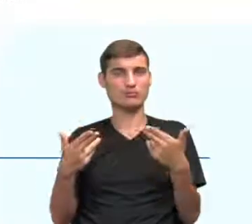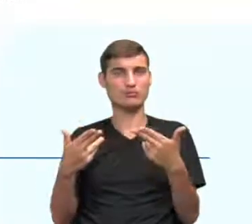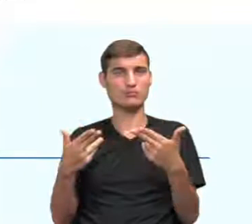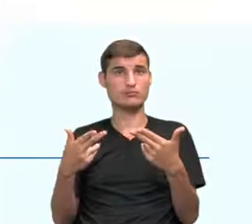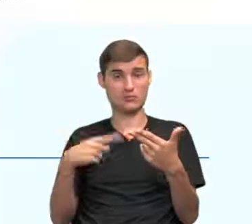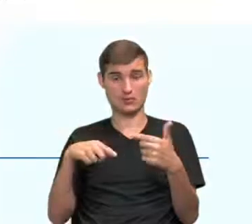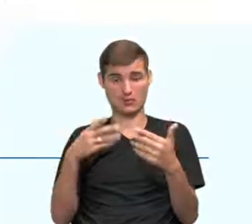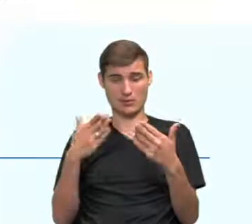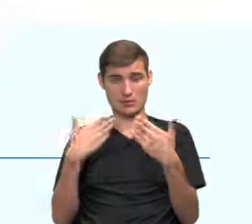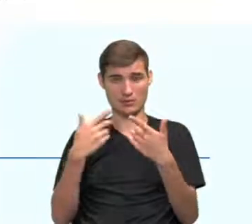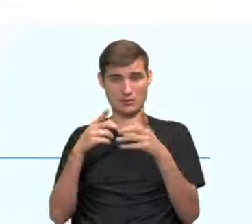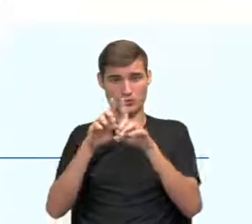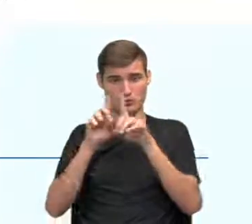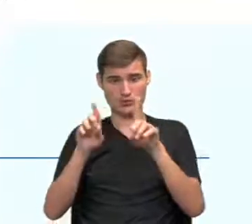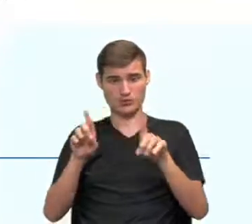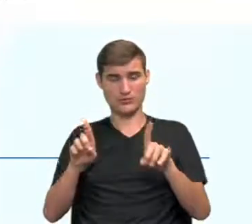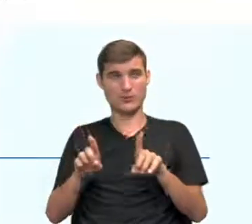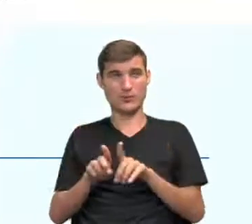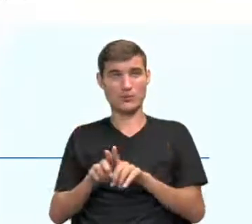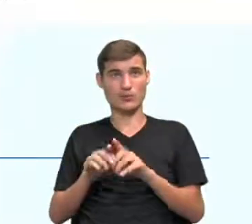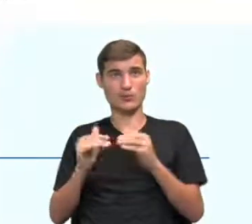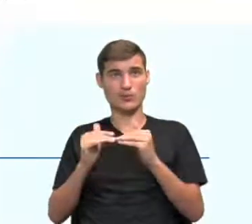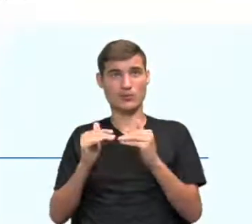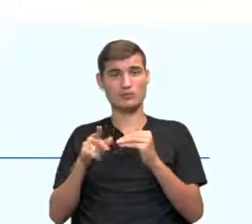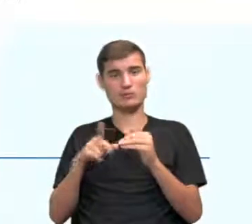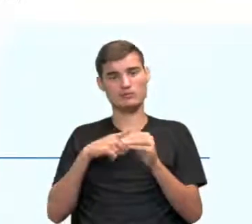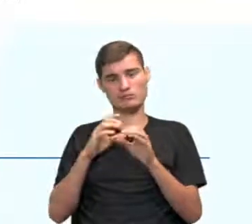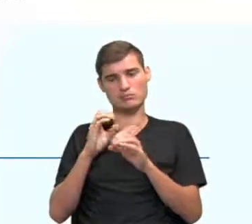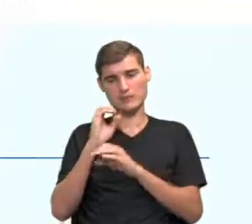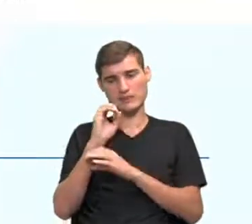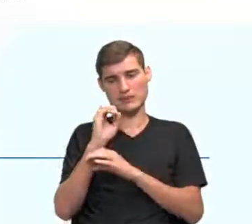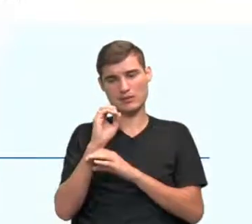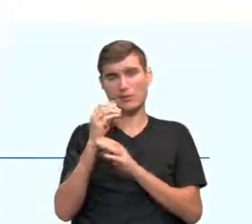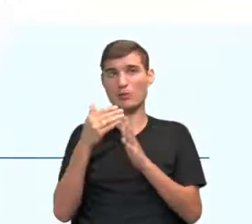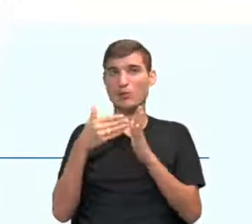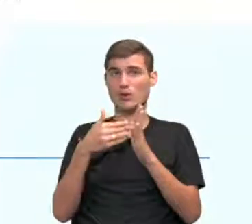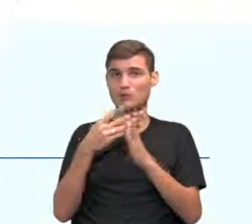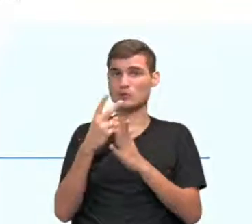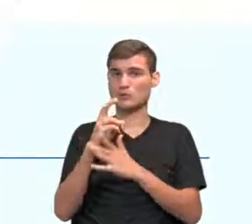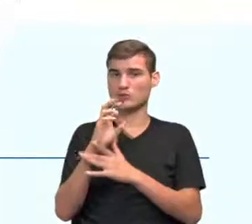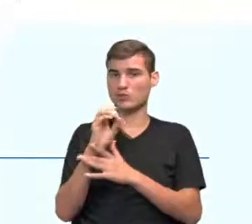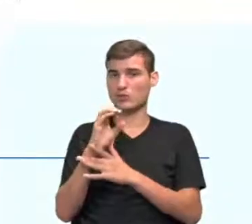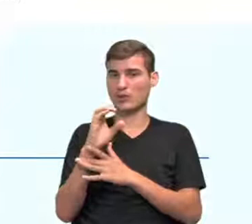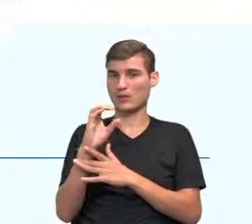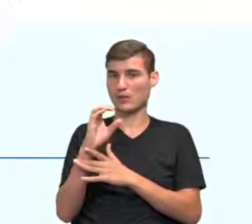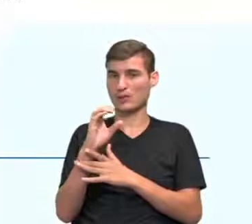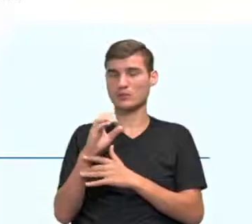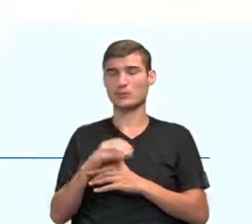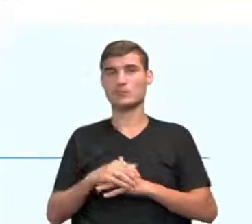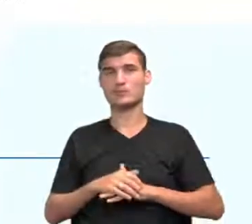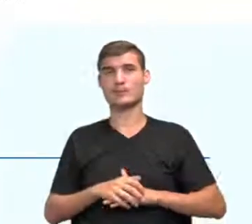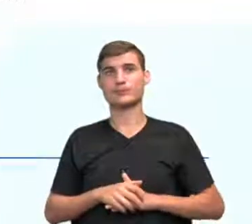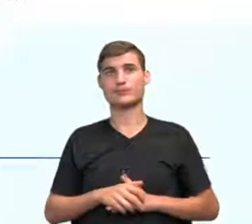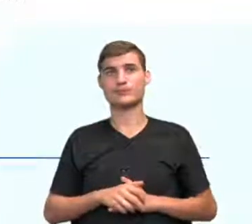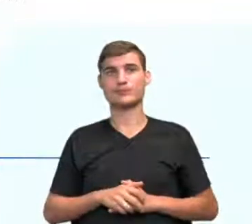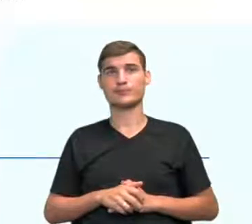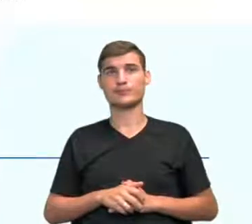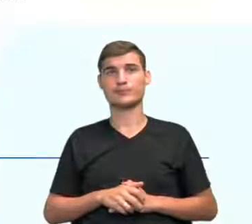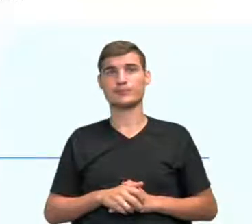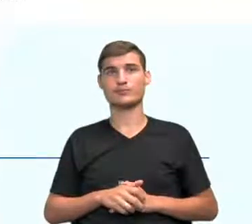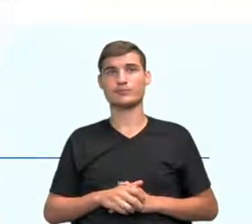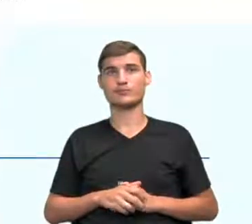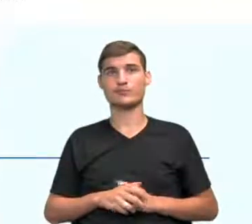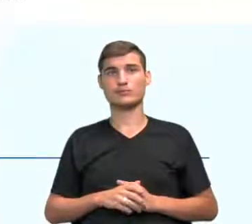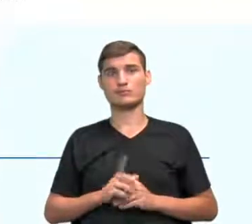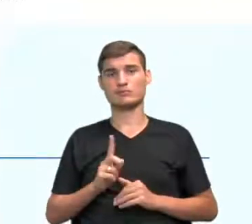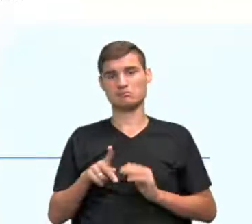Esse termômetro digital, ele mede de 0 a 250 graus Celsius.